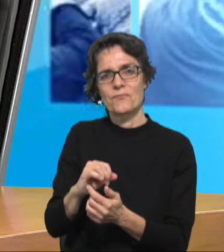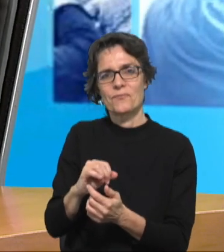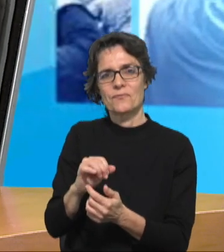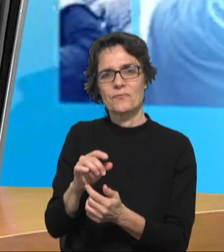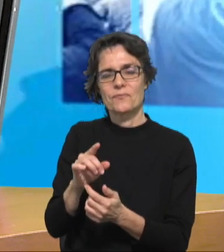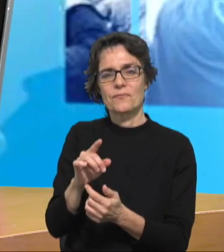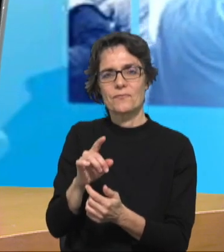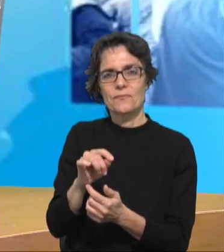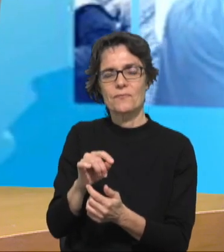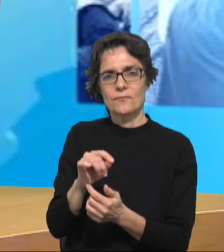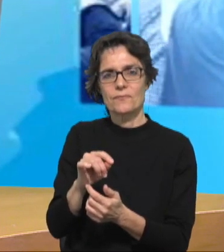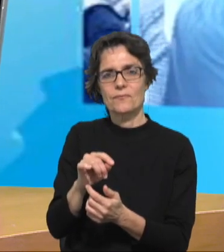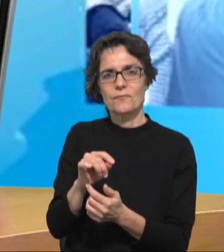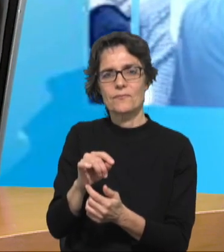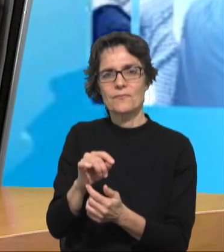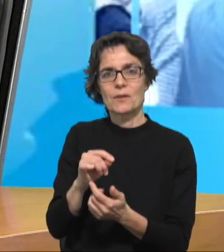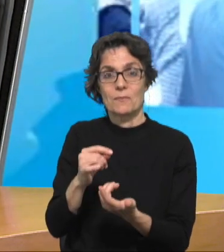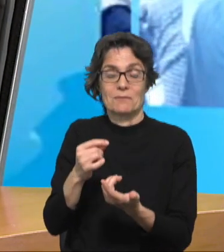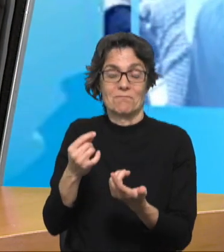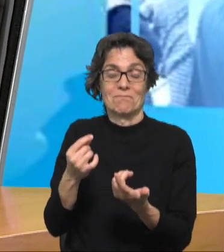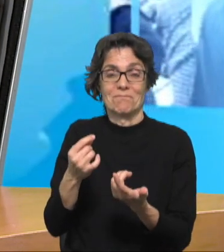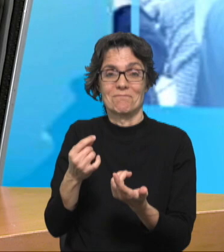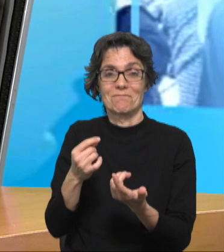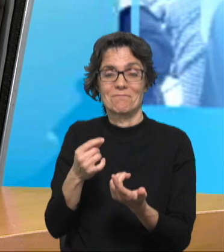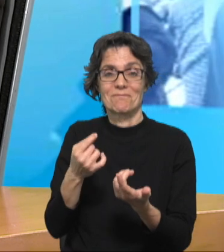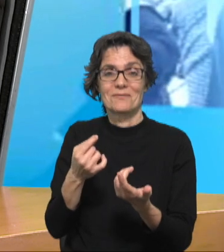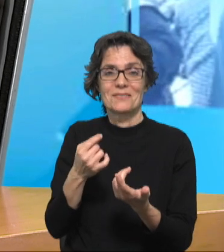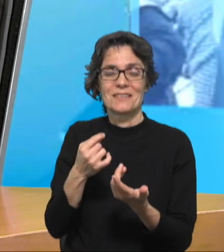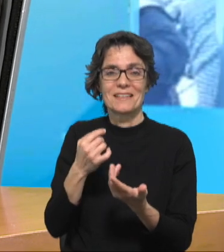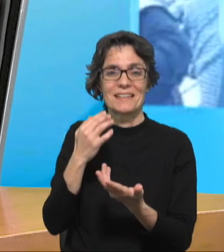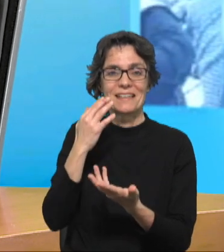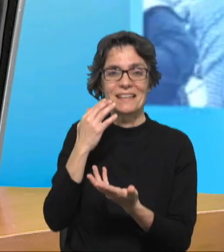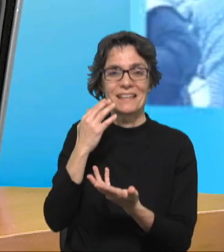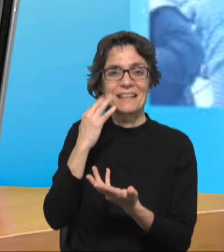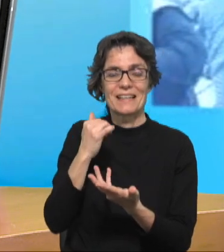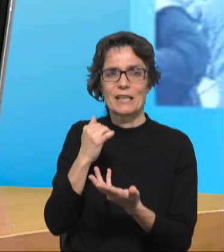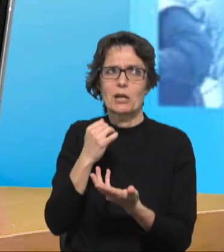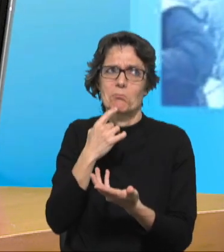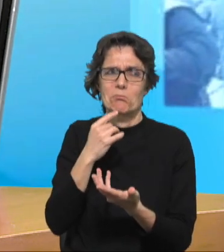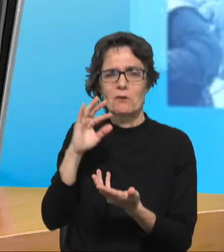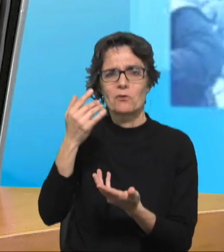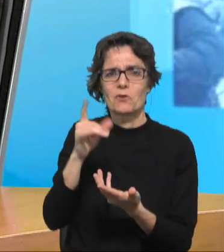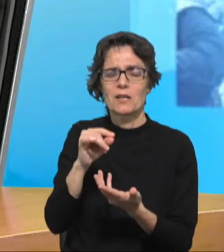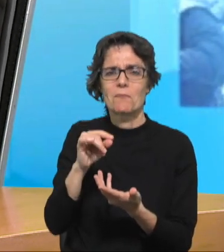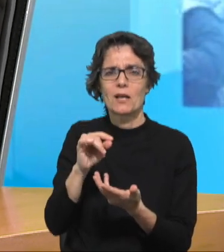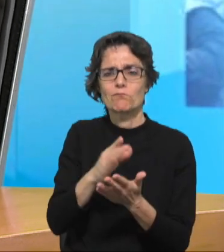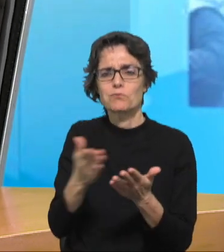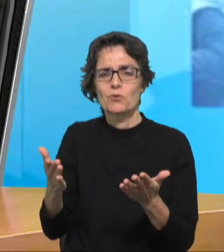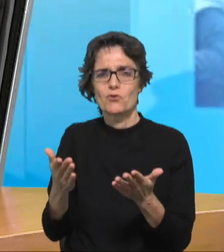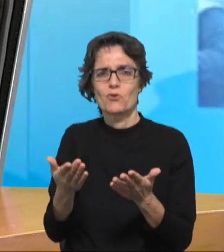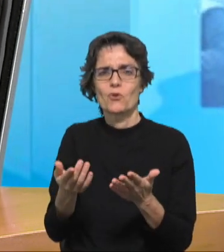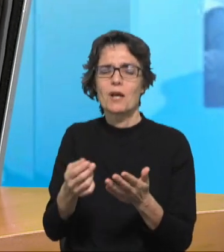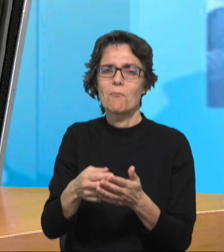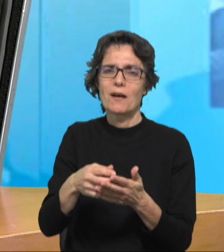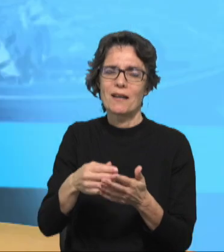provavelmente, estou a tirar um bocadinho para o ar, mas quero depois fazermos alguma brochura que fique também como marca deste